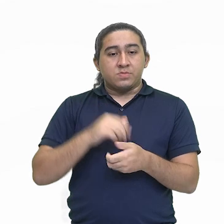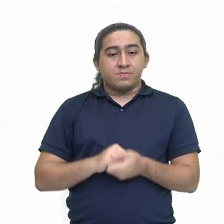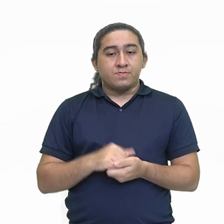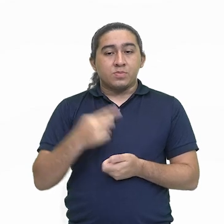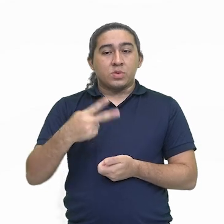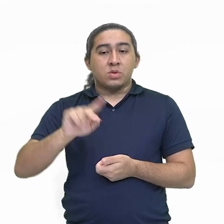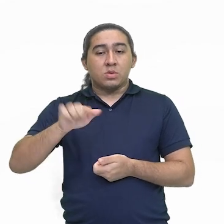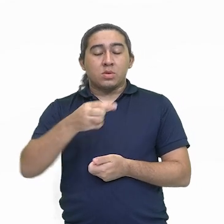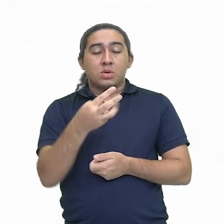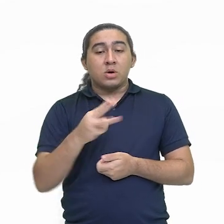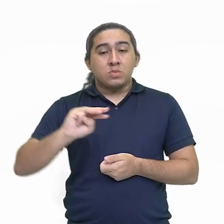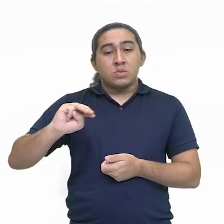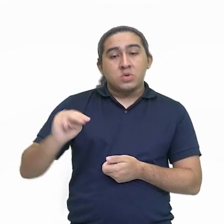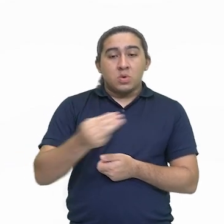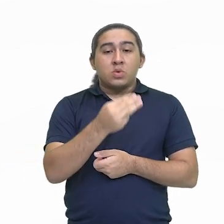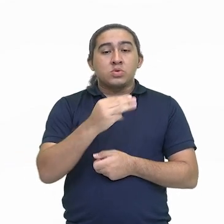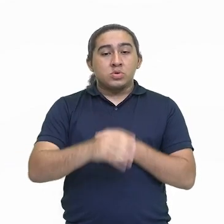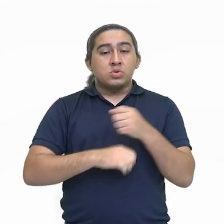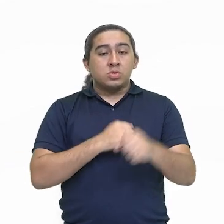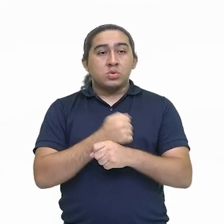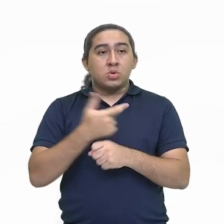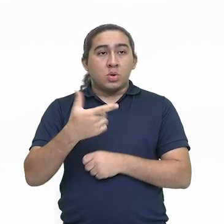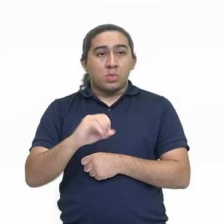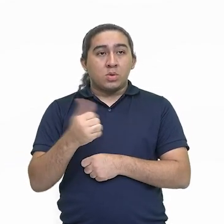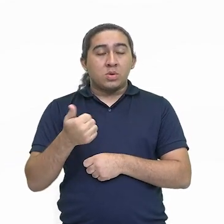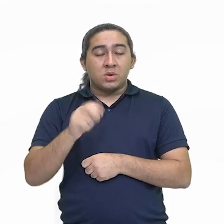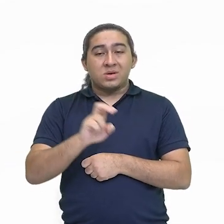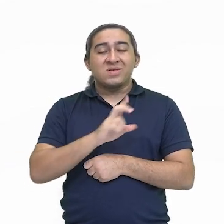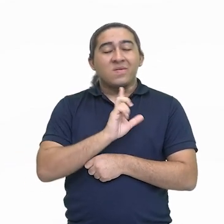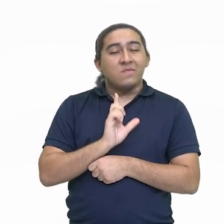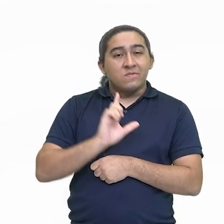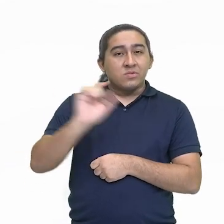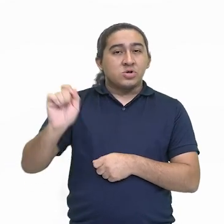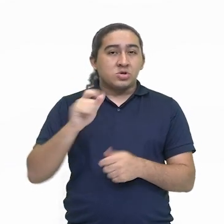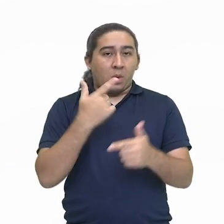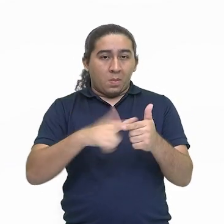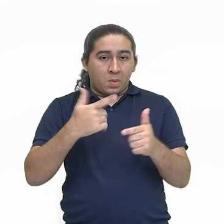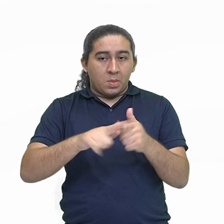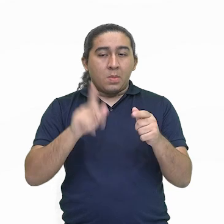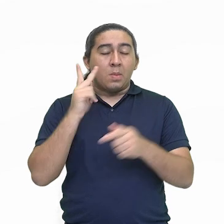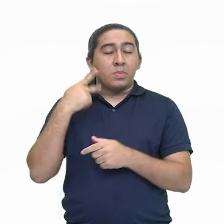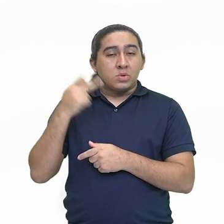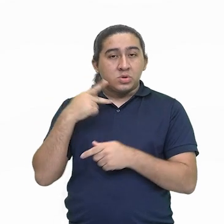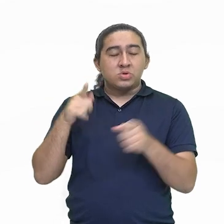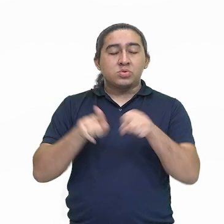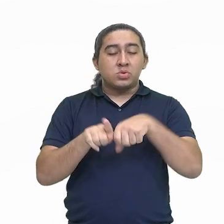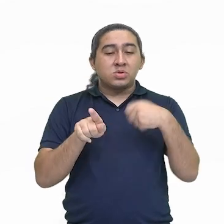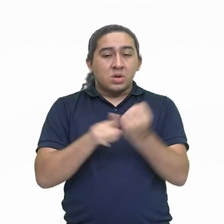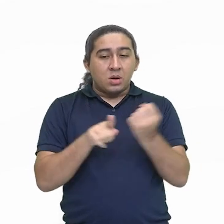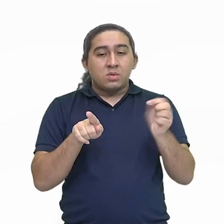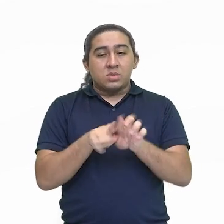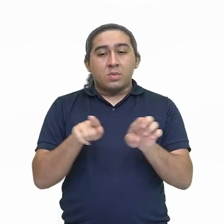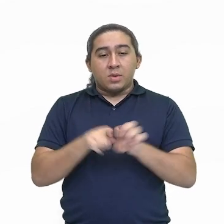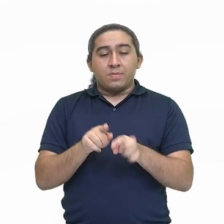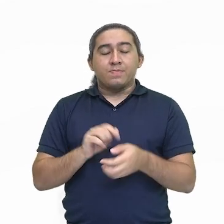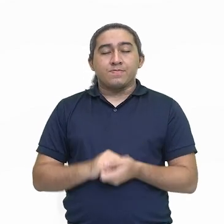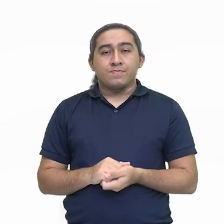que emigraram desde 2015, fugindo da crise política, crise social, né, que acabou